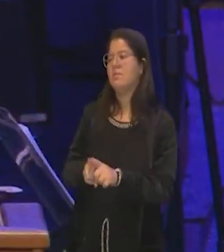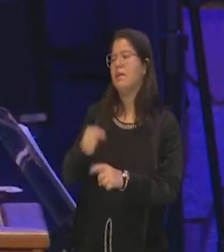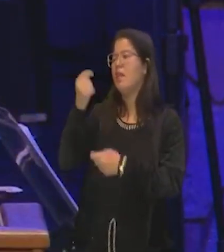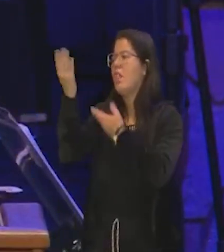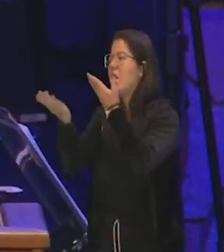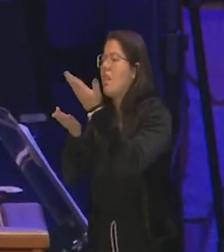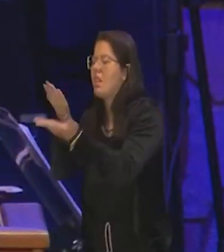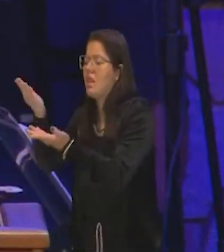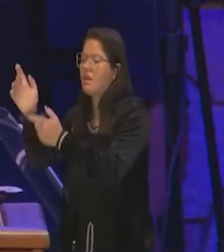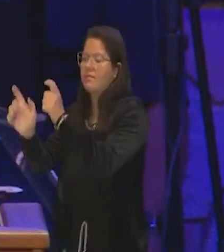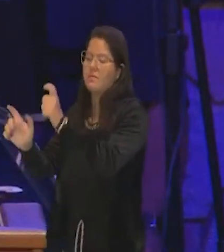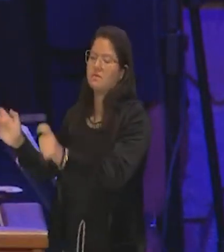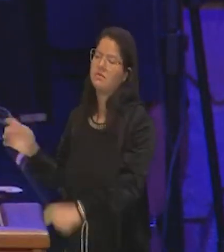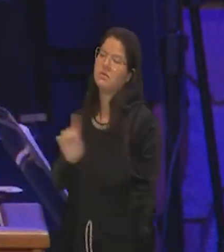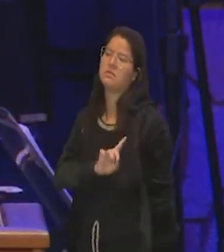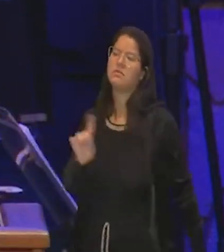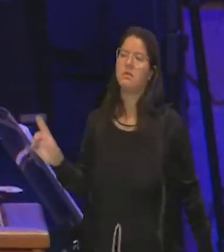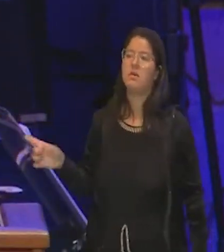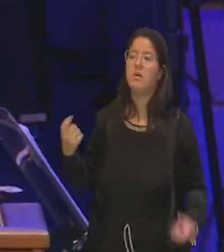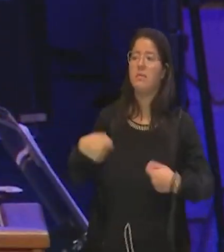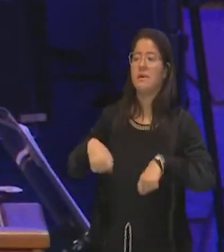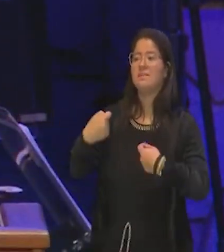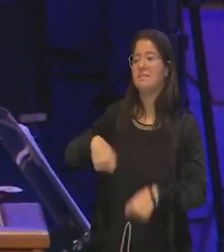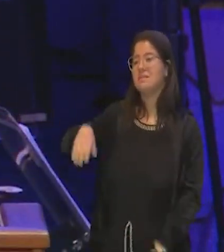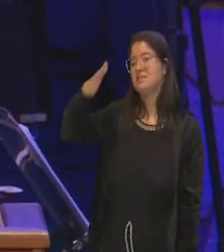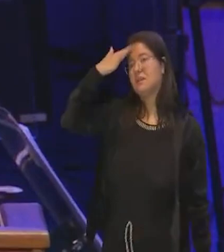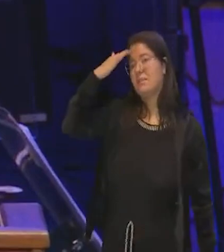seja. Ser sóbrio,